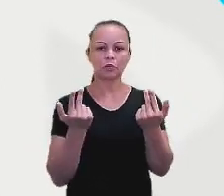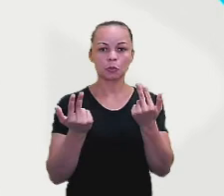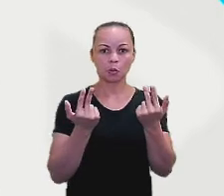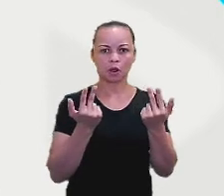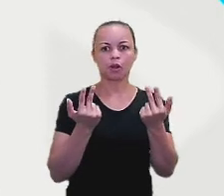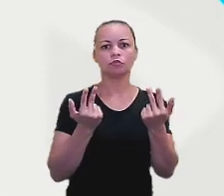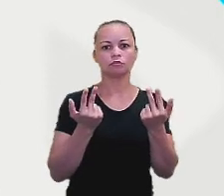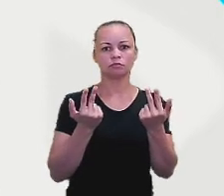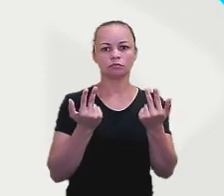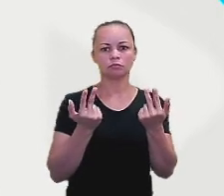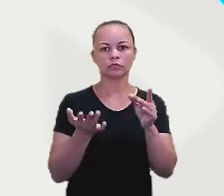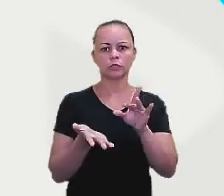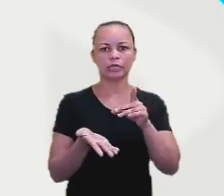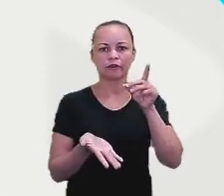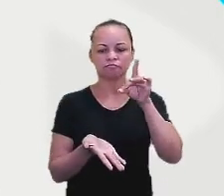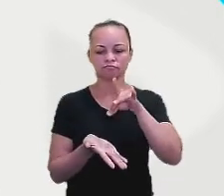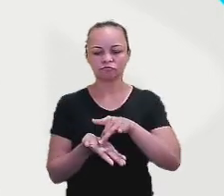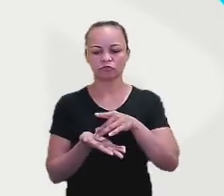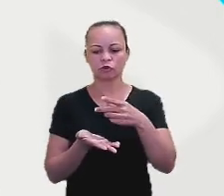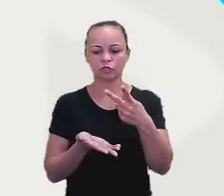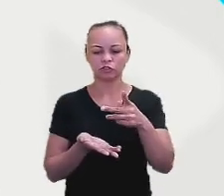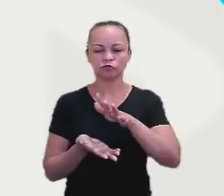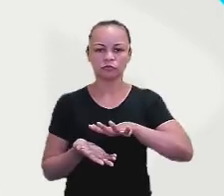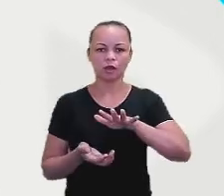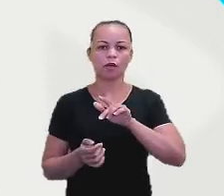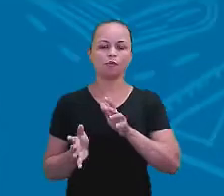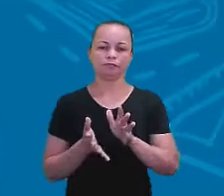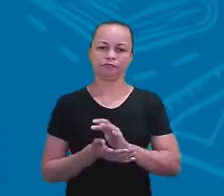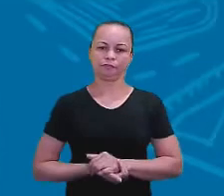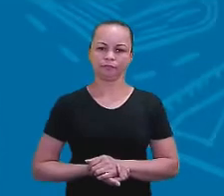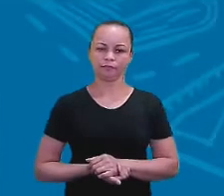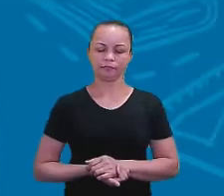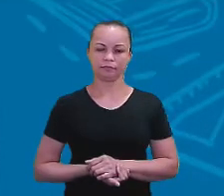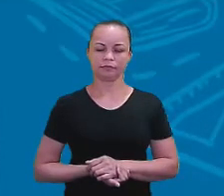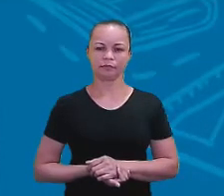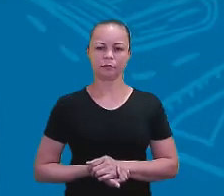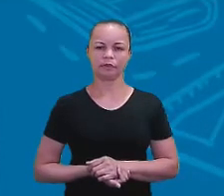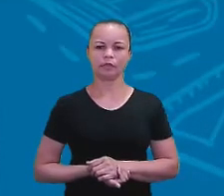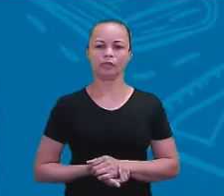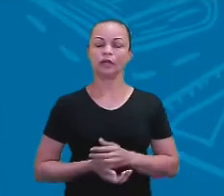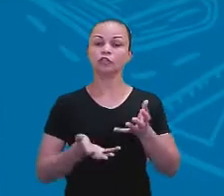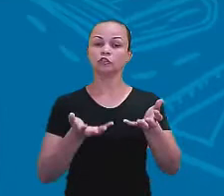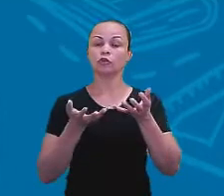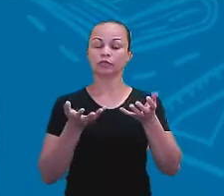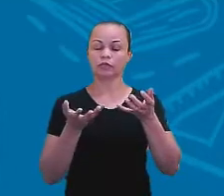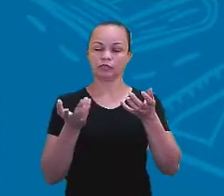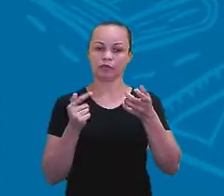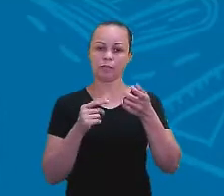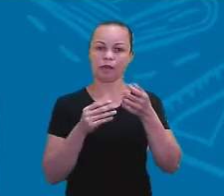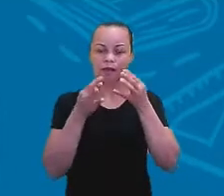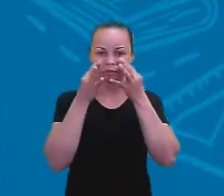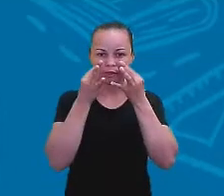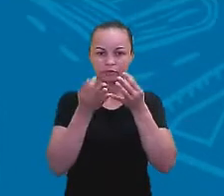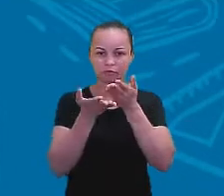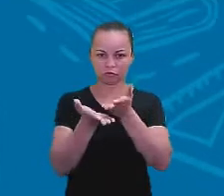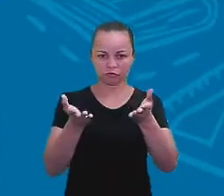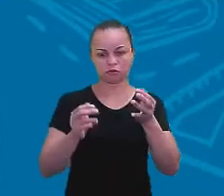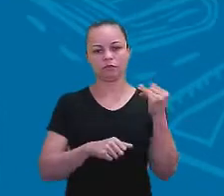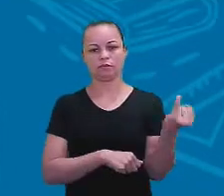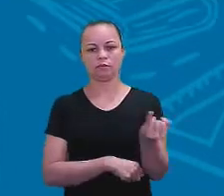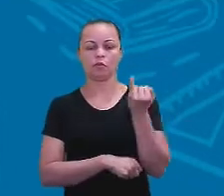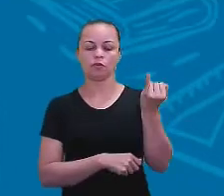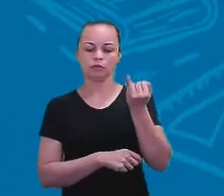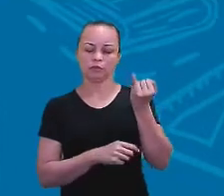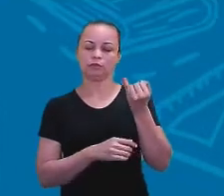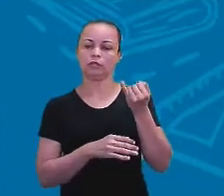original. Dito tudo isso, vou pedir para a produção voltar aqui comigo. Eu já quero chamar a atenção de vocês da importância